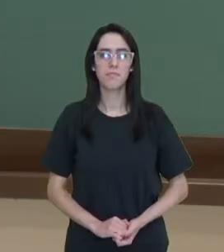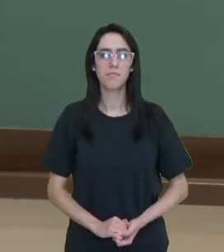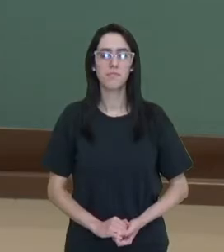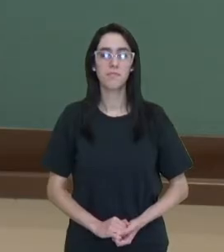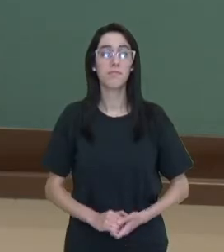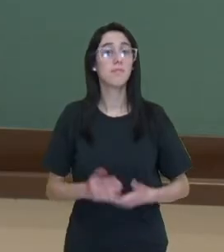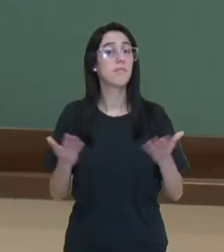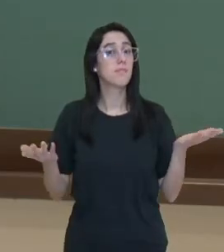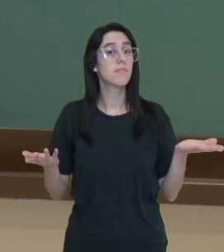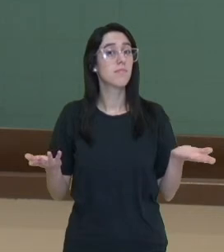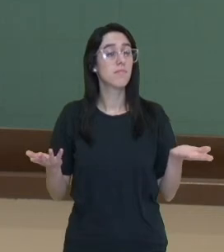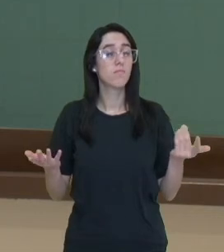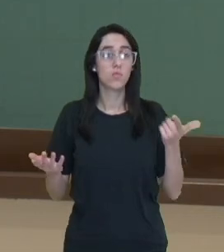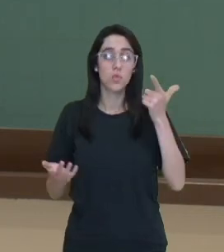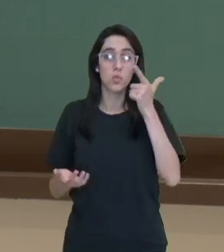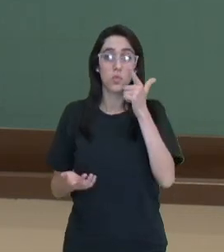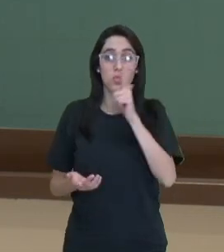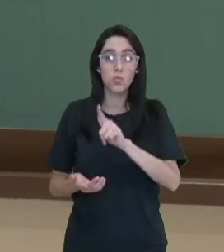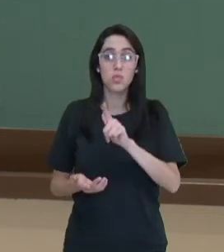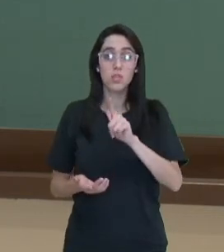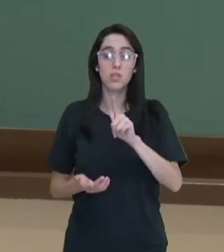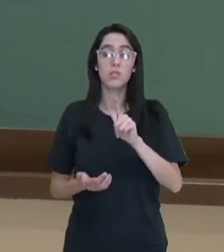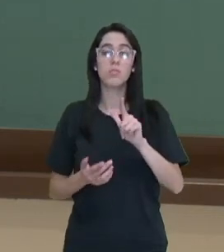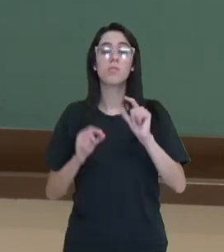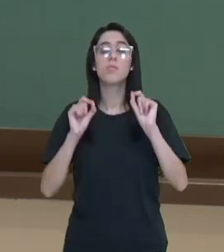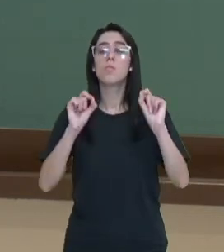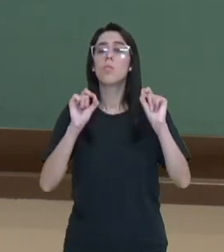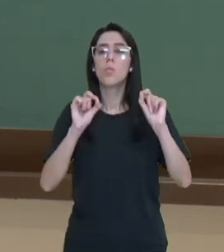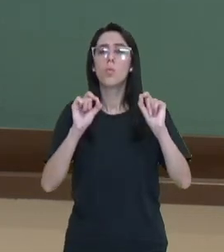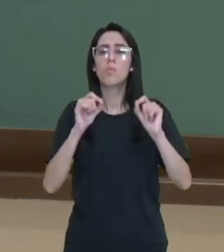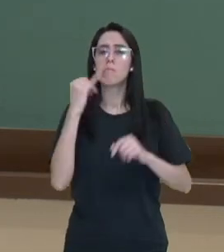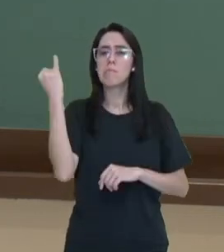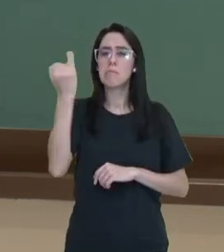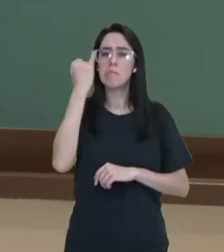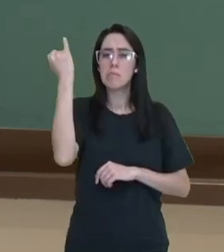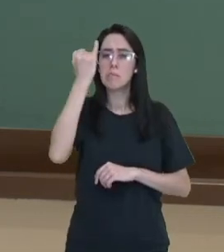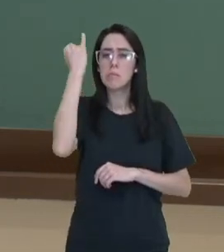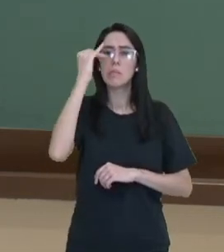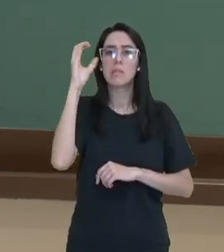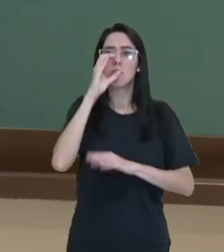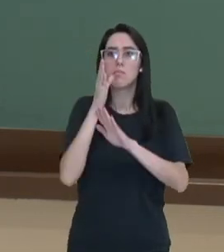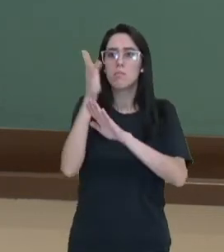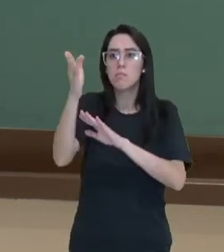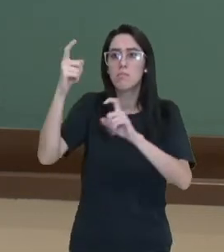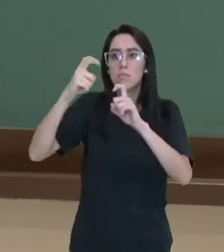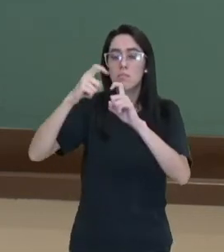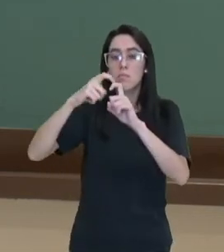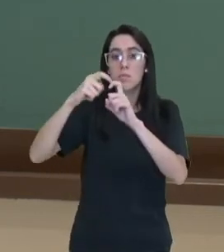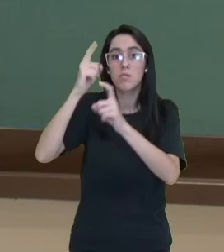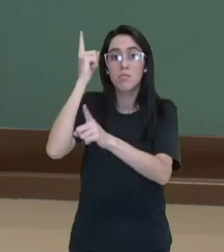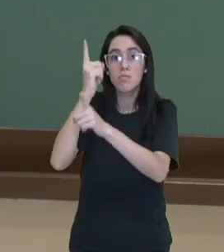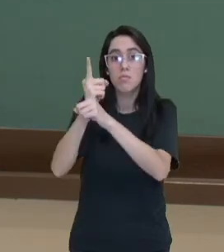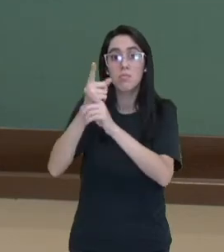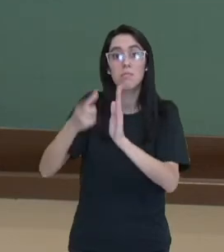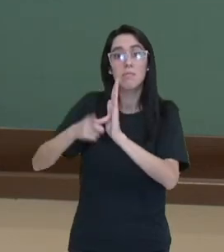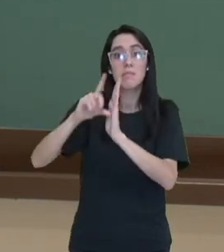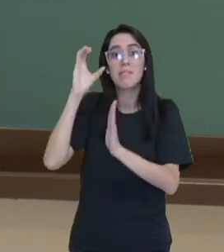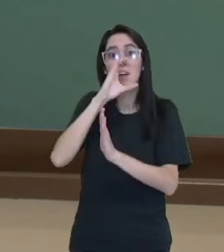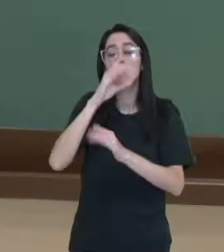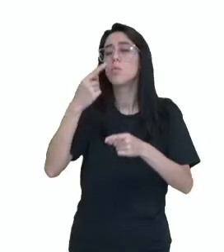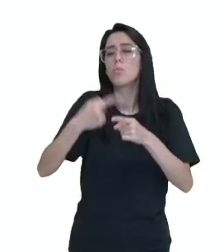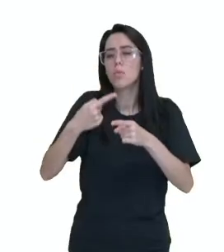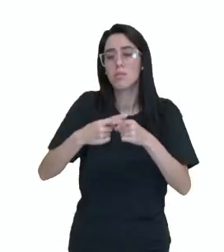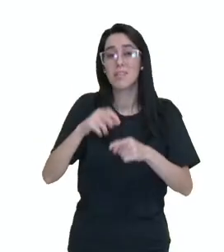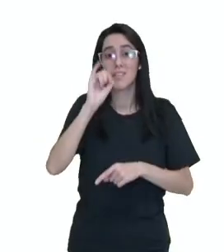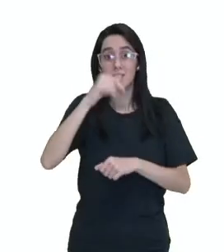E aí, pessoal, conseguiram fazer a relação do porquê que é tão importante fazer o diagnóstico precoce? Quanto